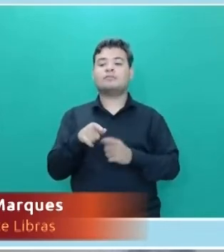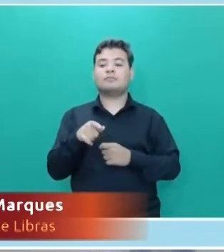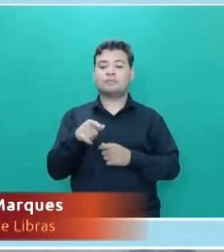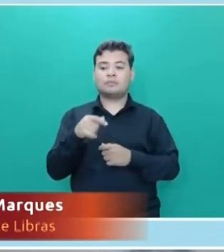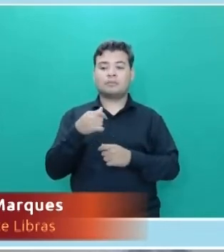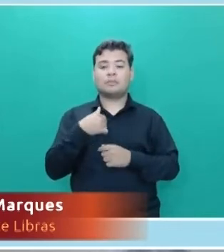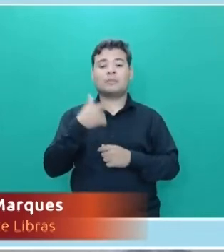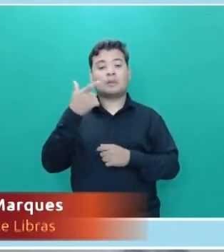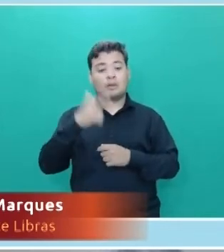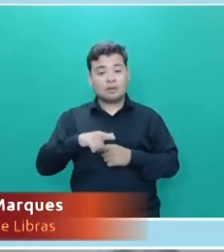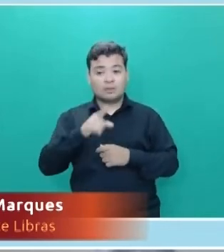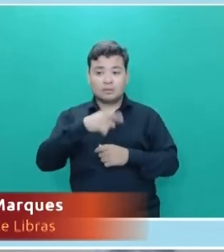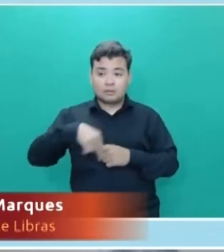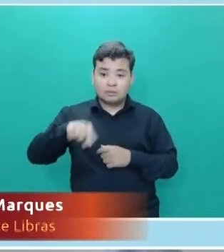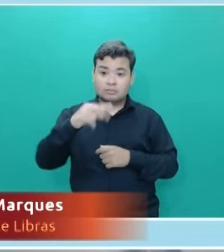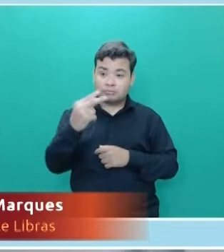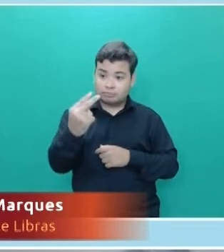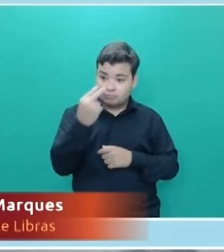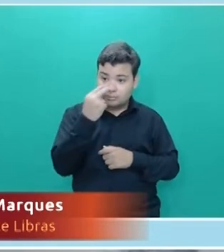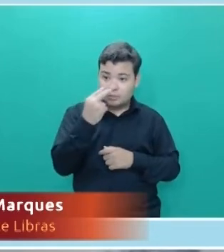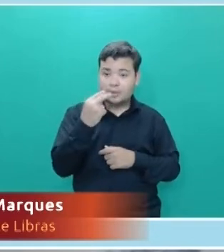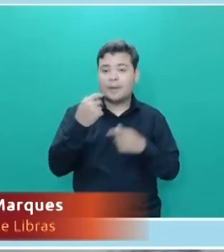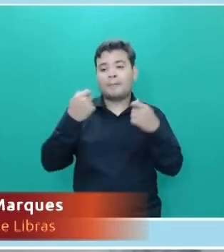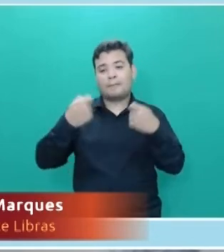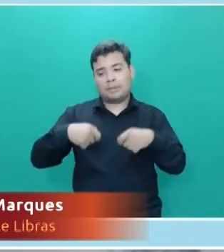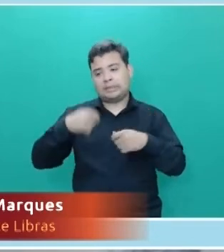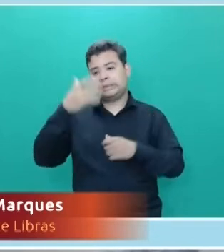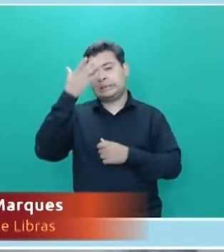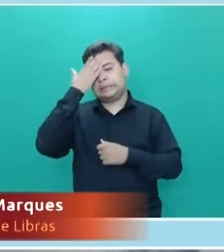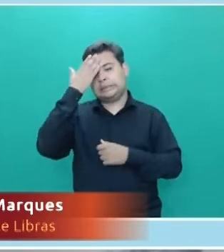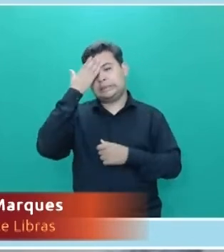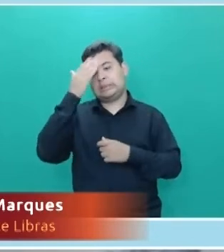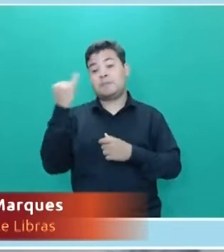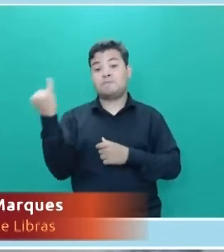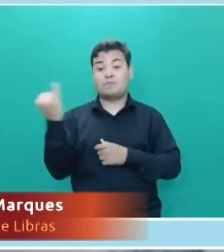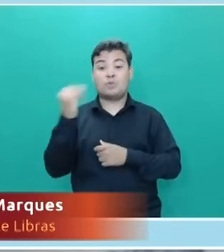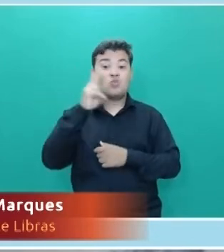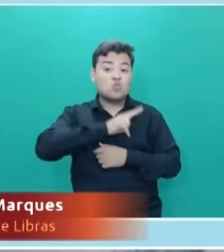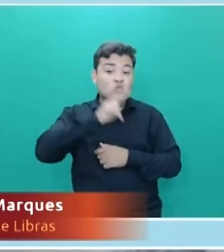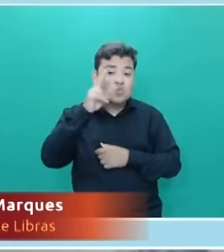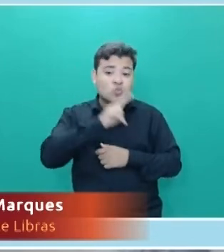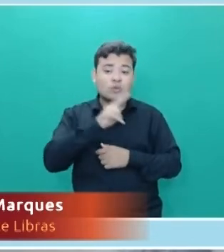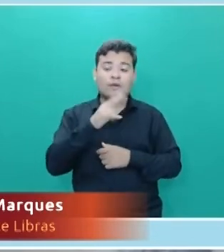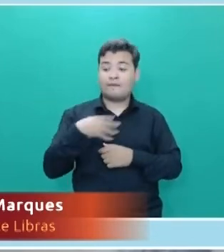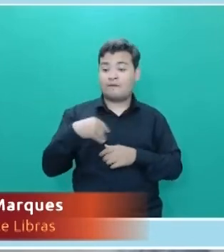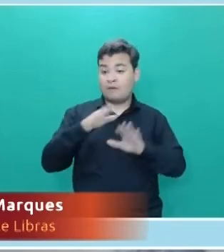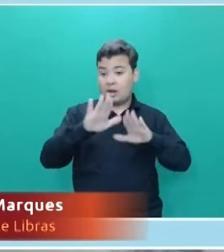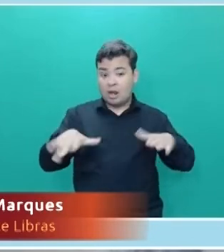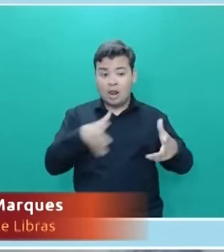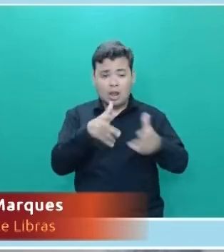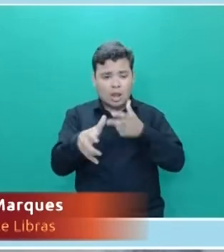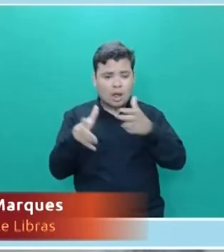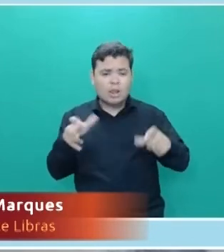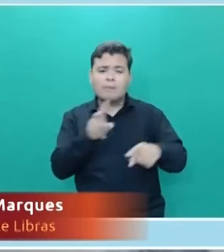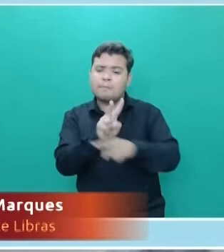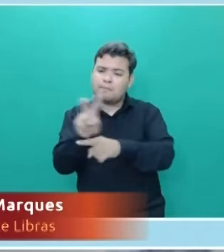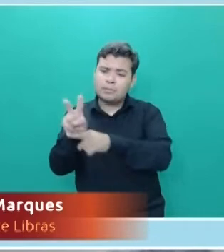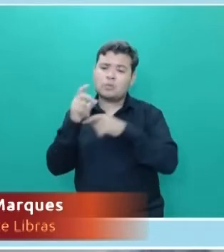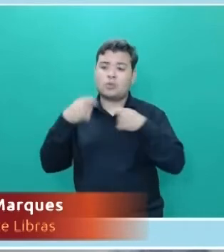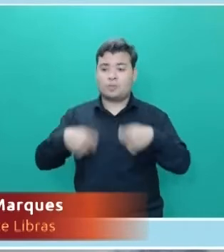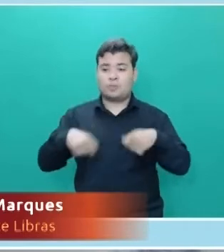esse vídeo, que se sensibilize da necessidade, da urgência de vacinar seus filhos e protegê-los. A vacina, ela